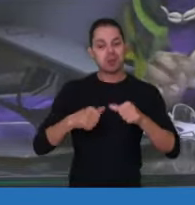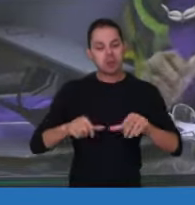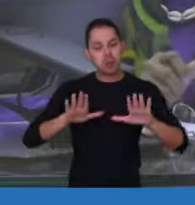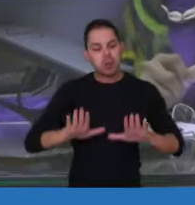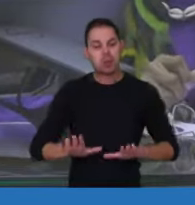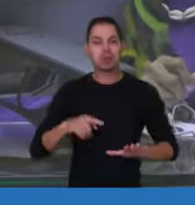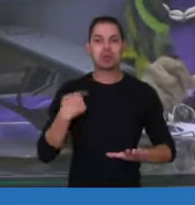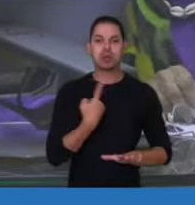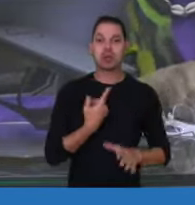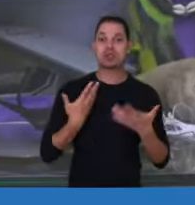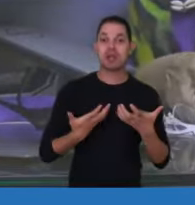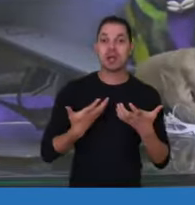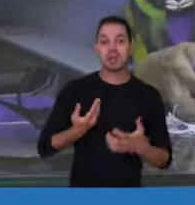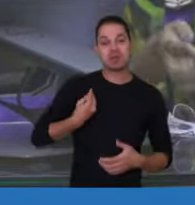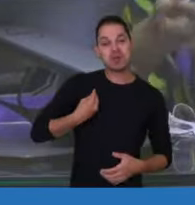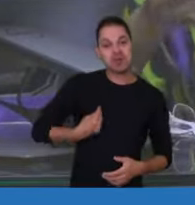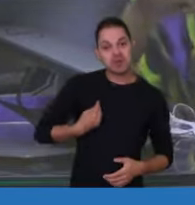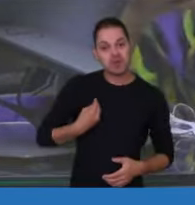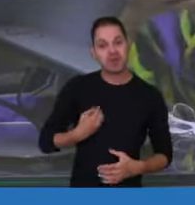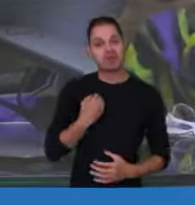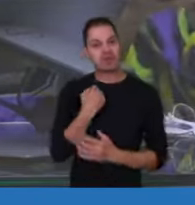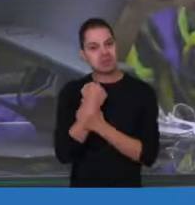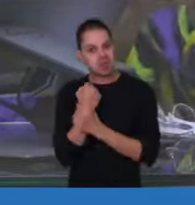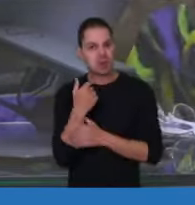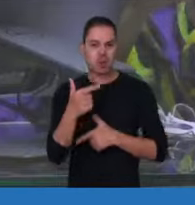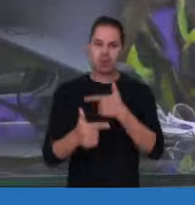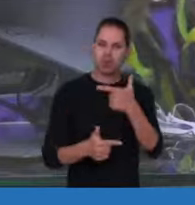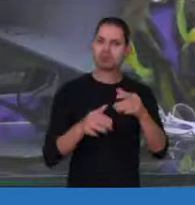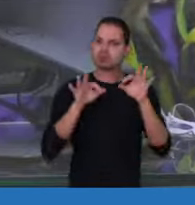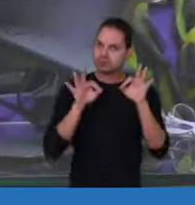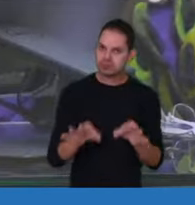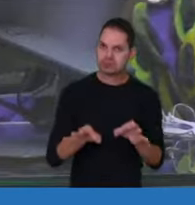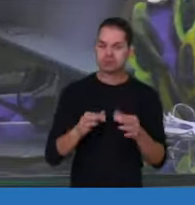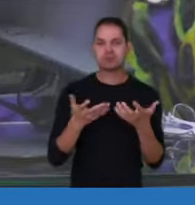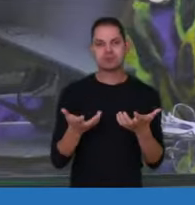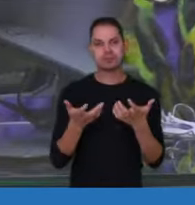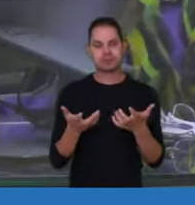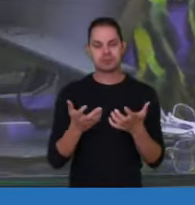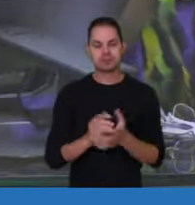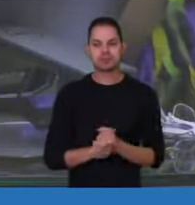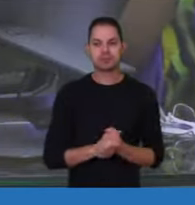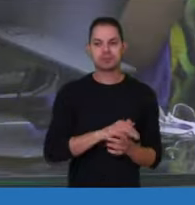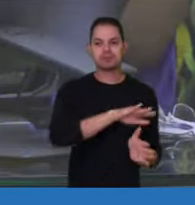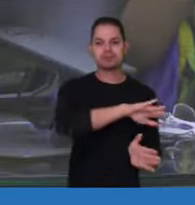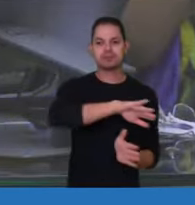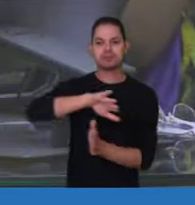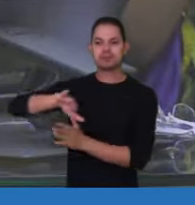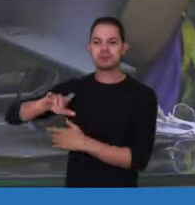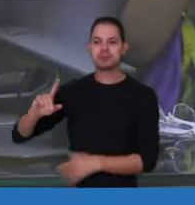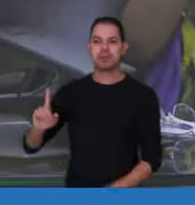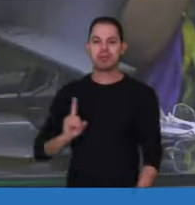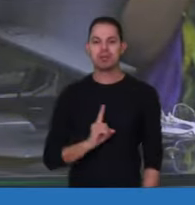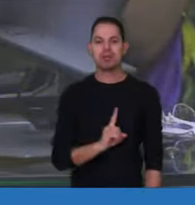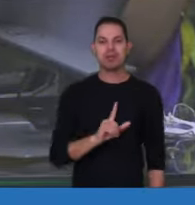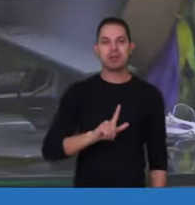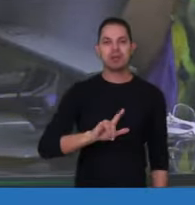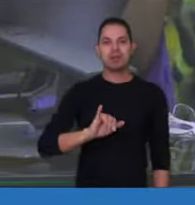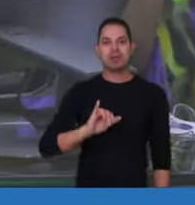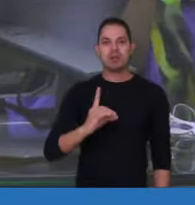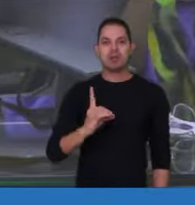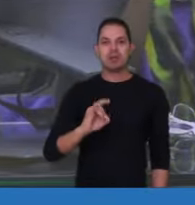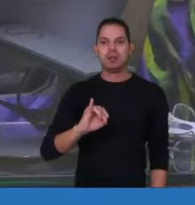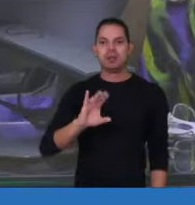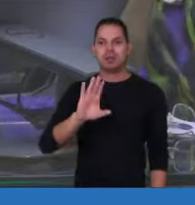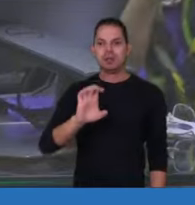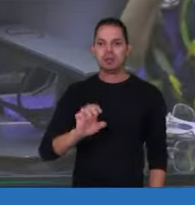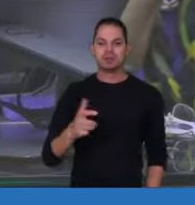aqui viva, segura e podendo exercer plenamente nossos mandatos. Passo a palavra agora à Lídice da Mata, representando o PSB, anunciar a